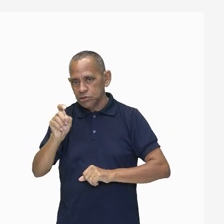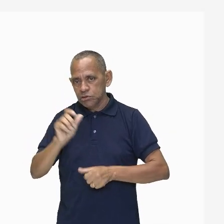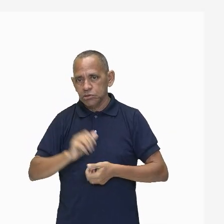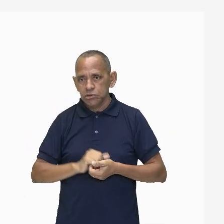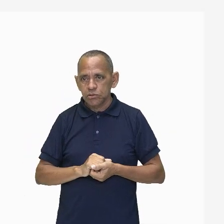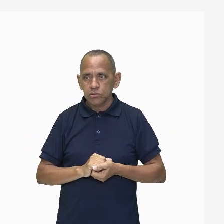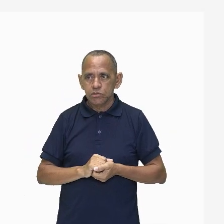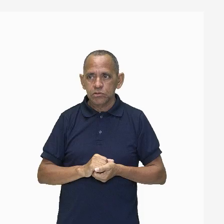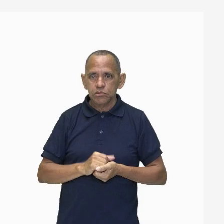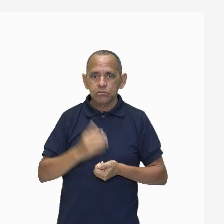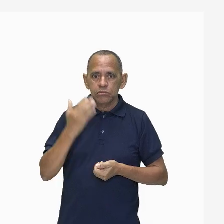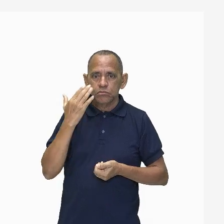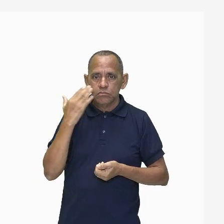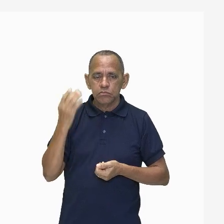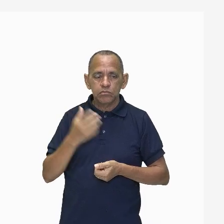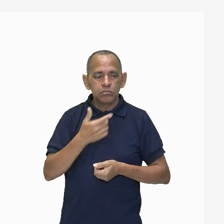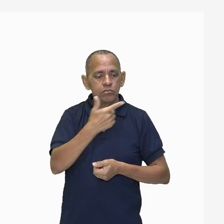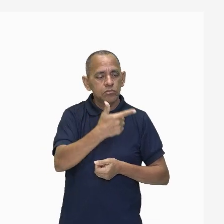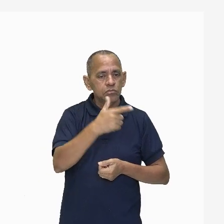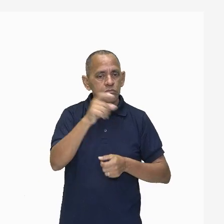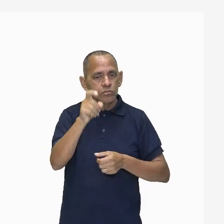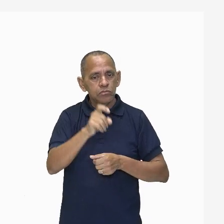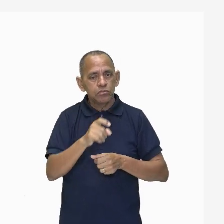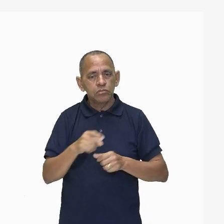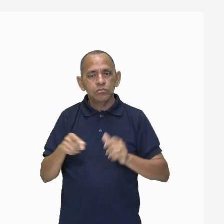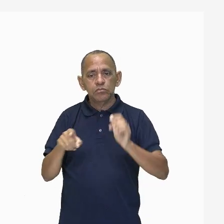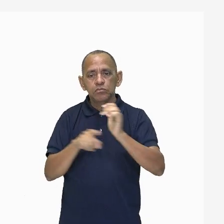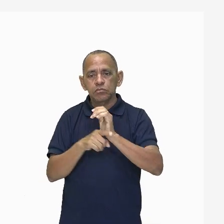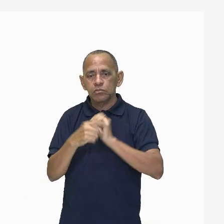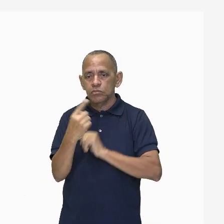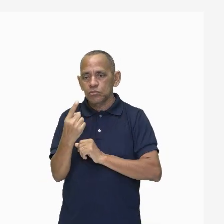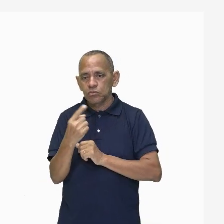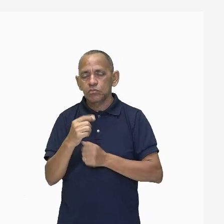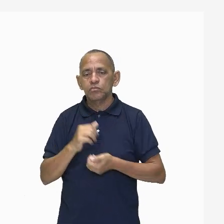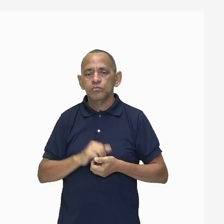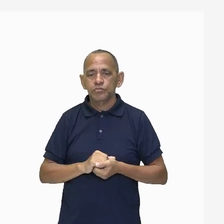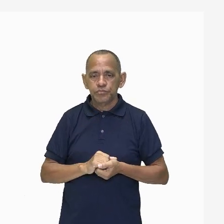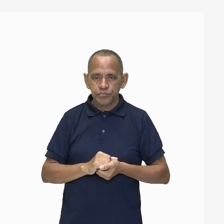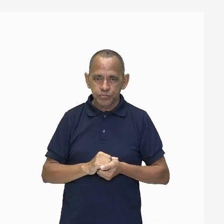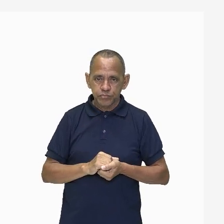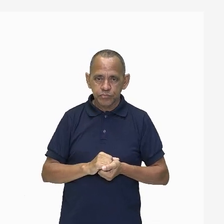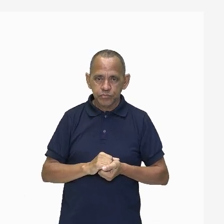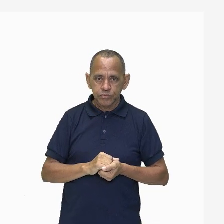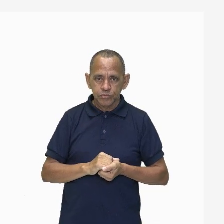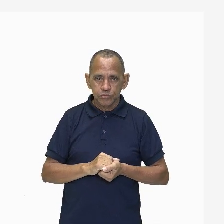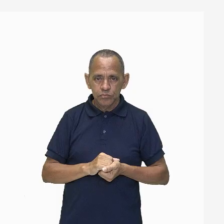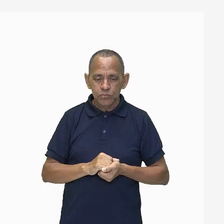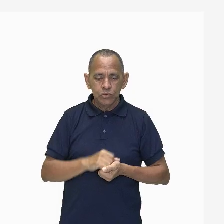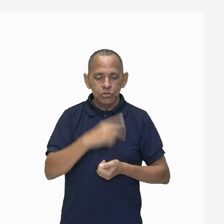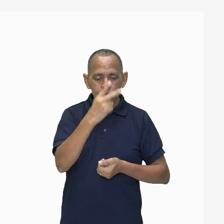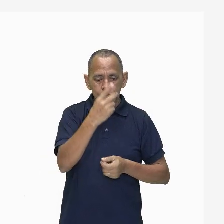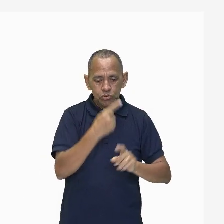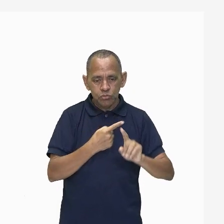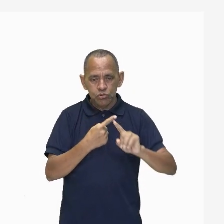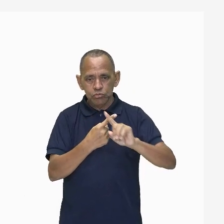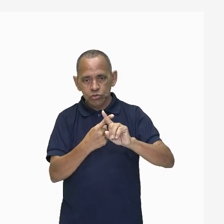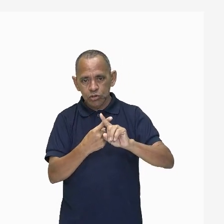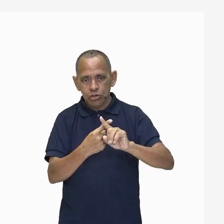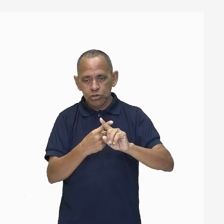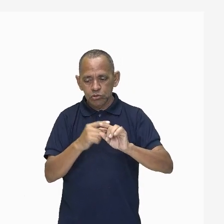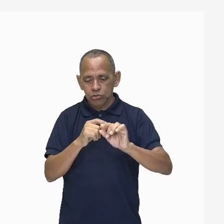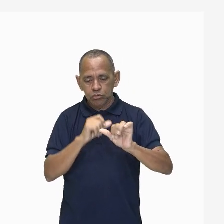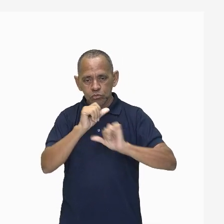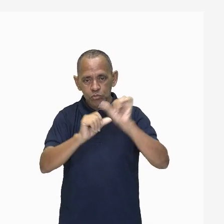então eu vou deixar aqui 2x, e o menos 1 vai para lá um positivo. O 2 está multiplicando, ele passa para